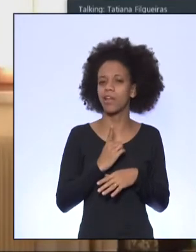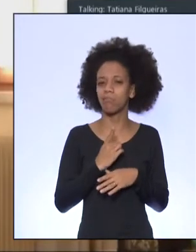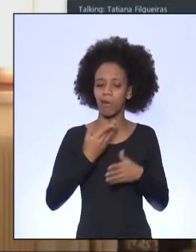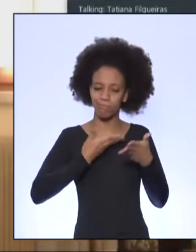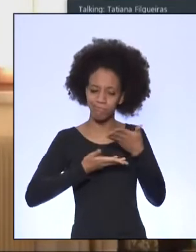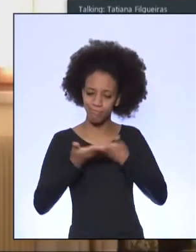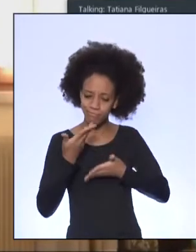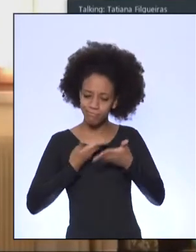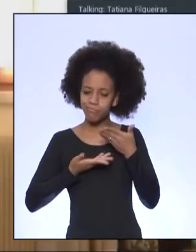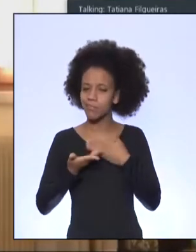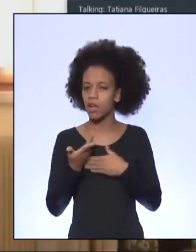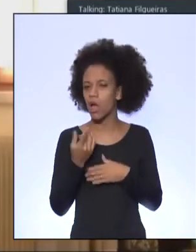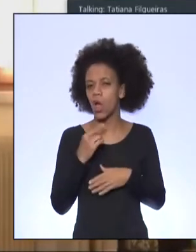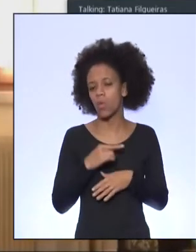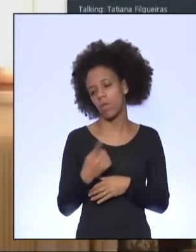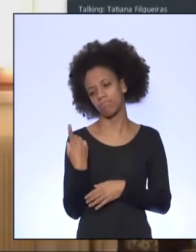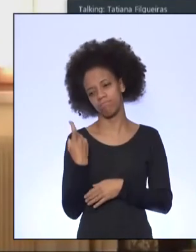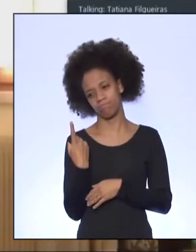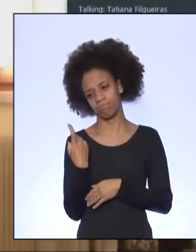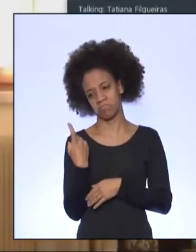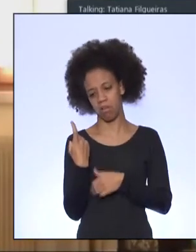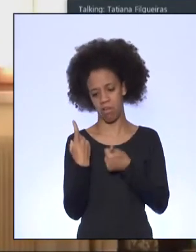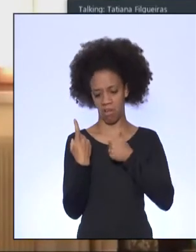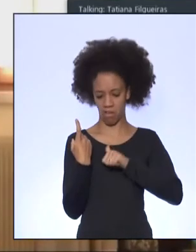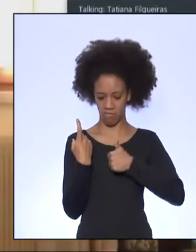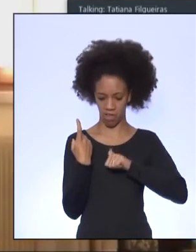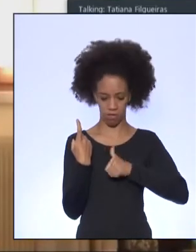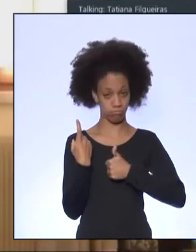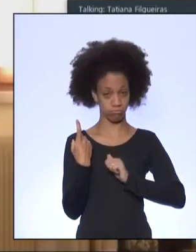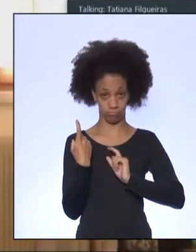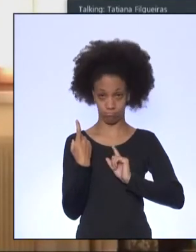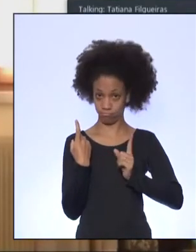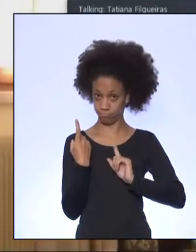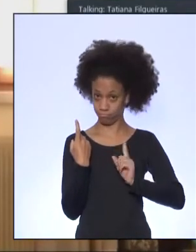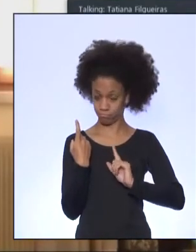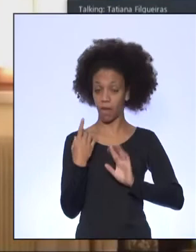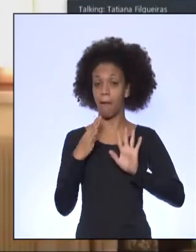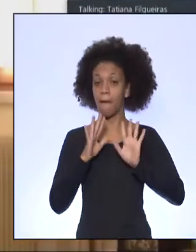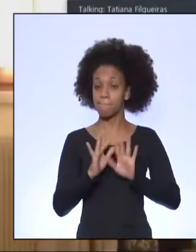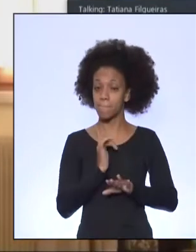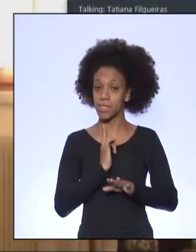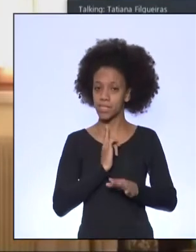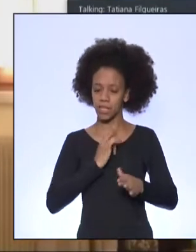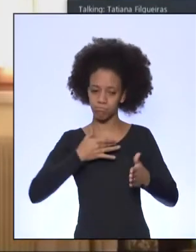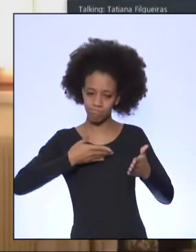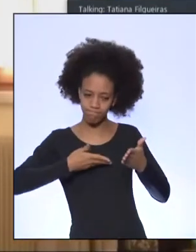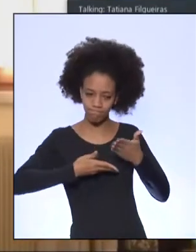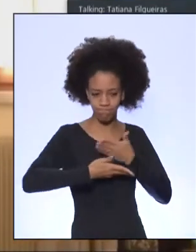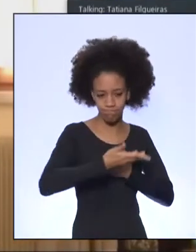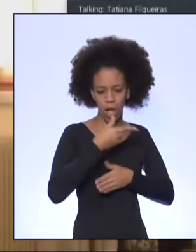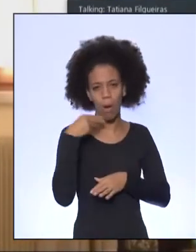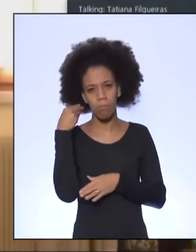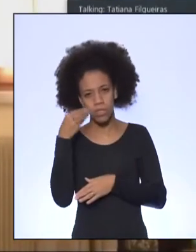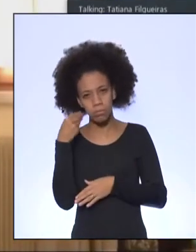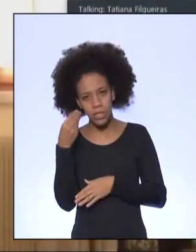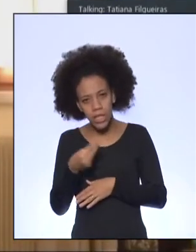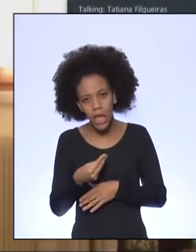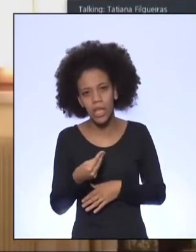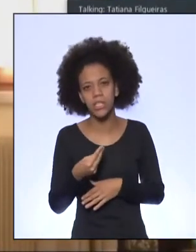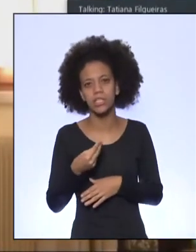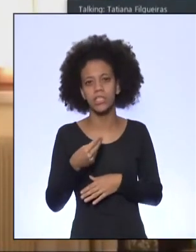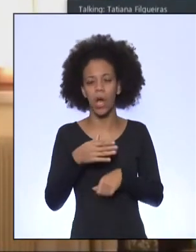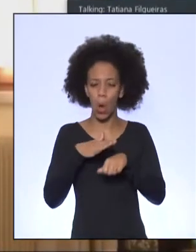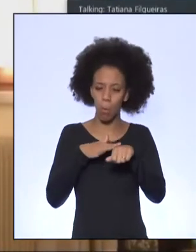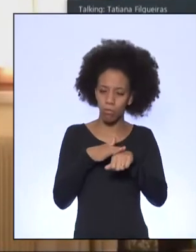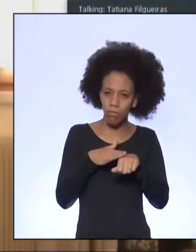consigo mesmo, achando que se avaliou de tal forma, mas tem um olhar do outro, tem uma discussão, tem uma